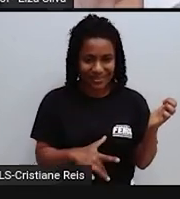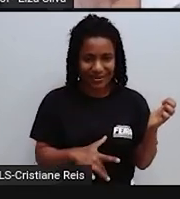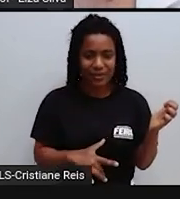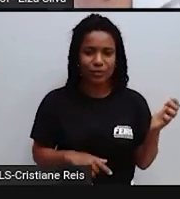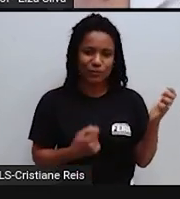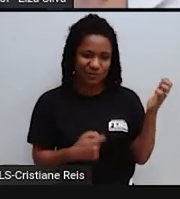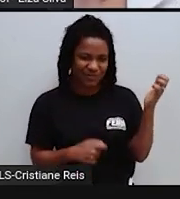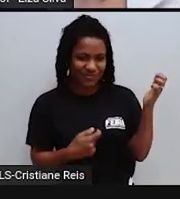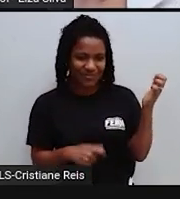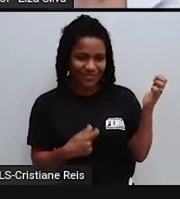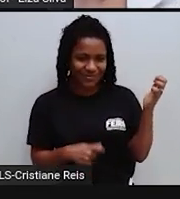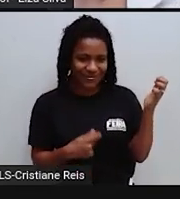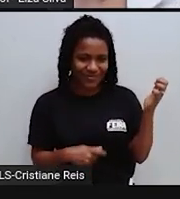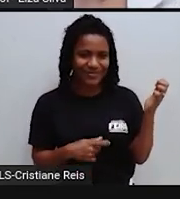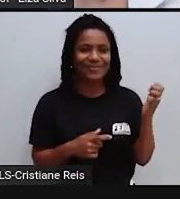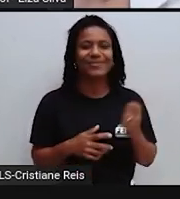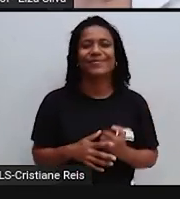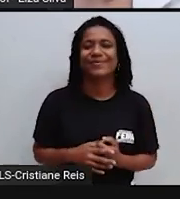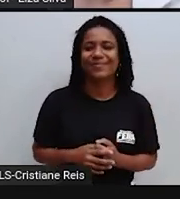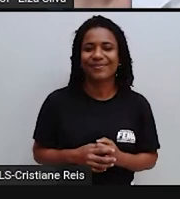guitar, violão.